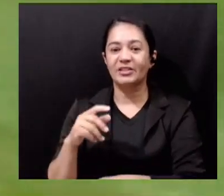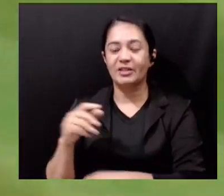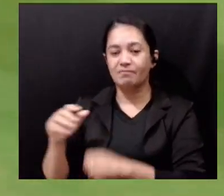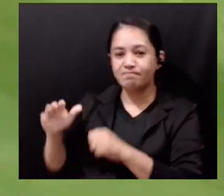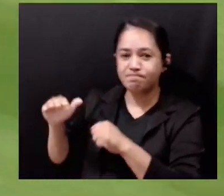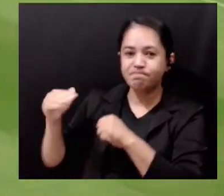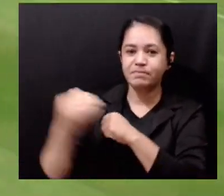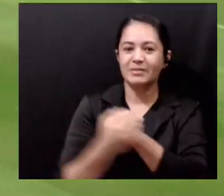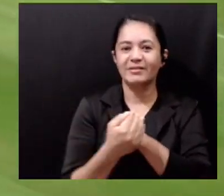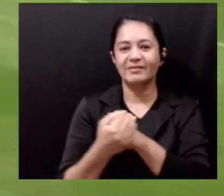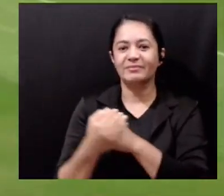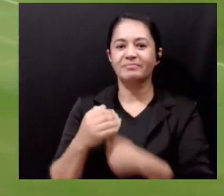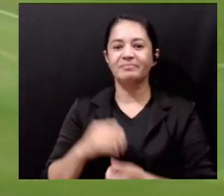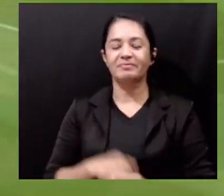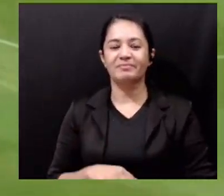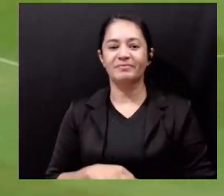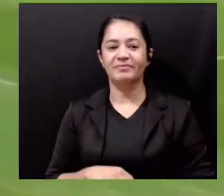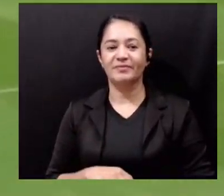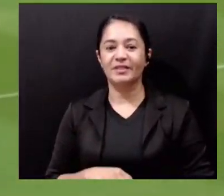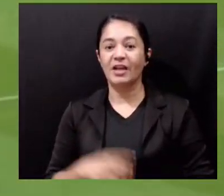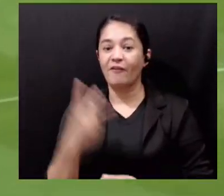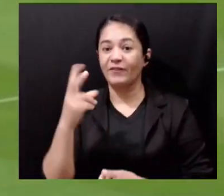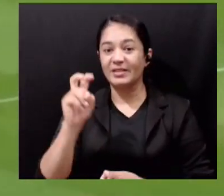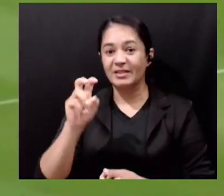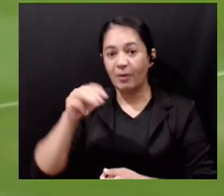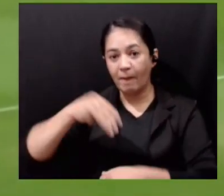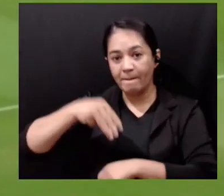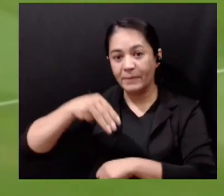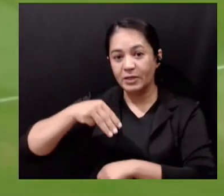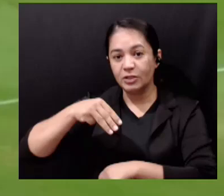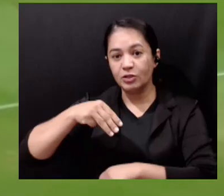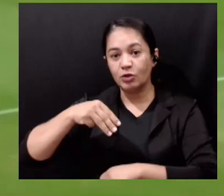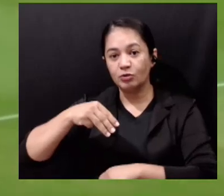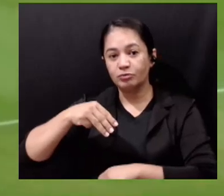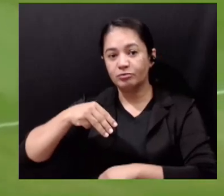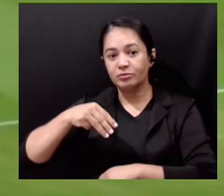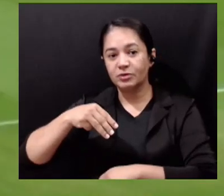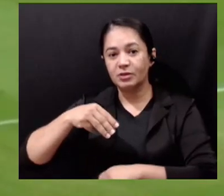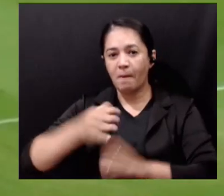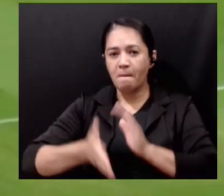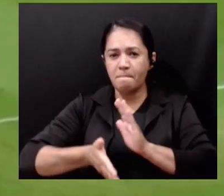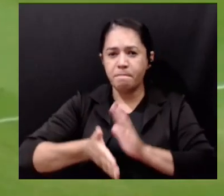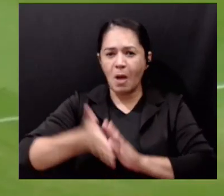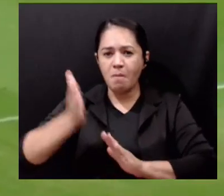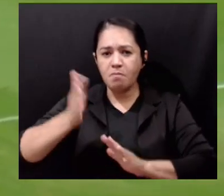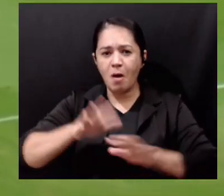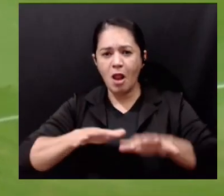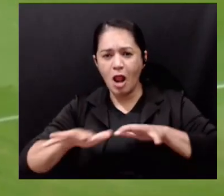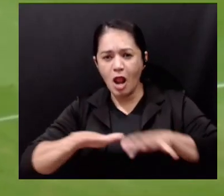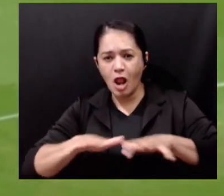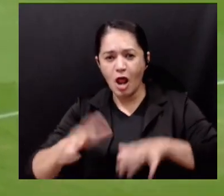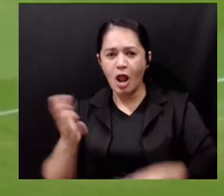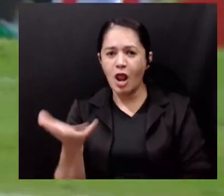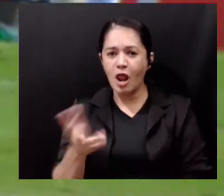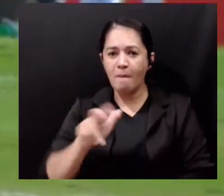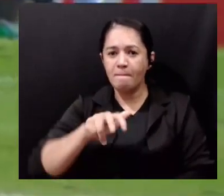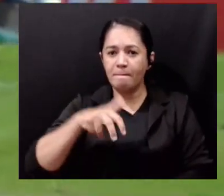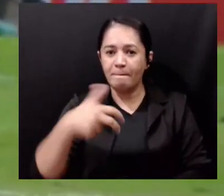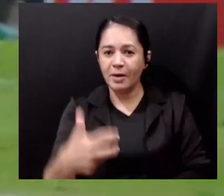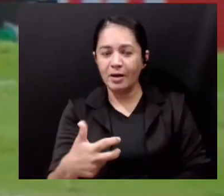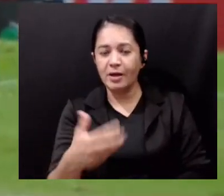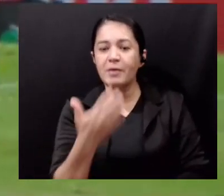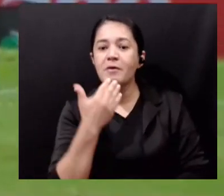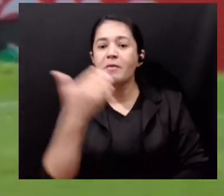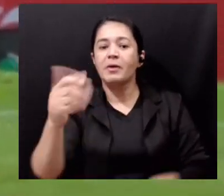Mesquita. Aos 25 minutos, o mesmo Jean Dias arrancou em velocidade e caiu pedindo pênalti após lance com